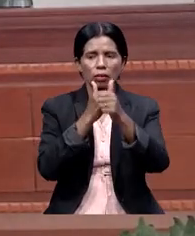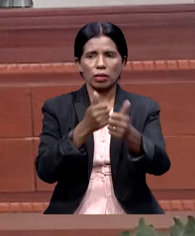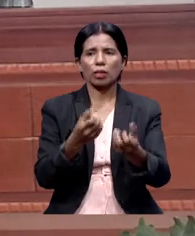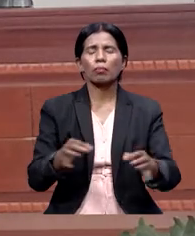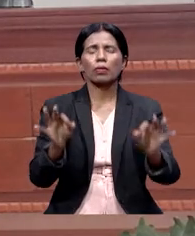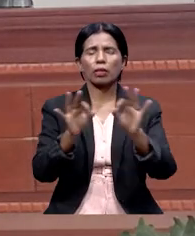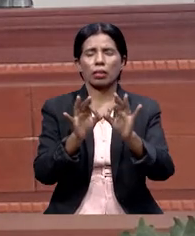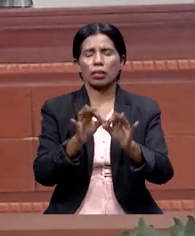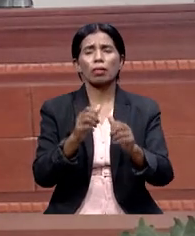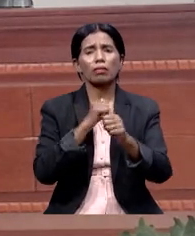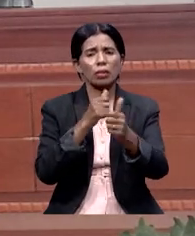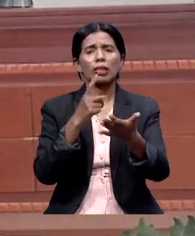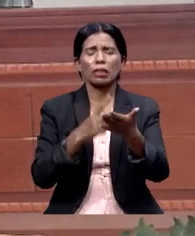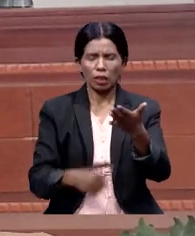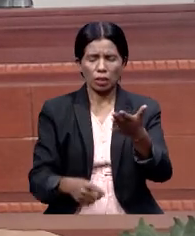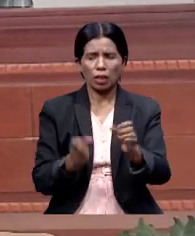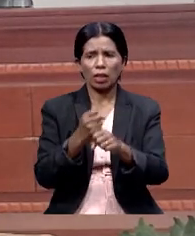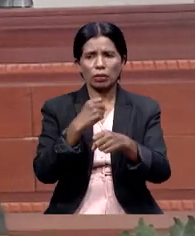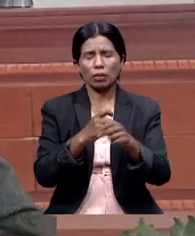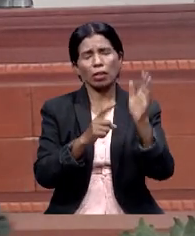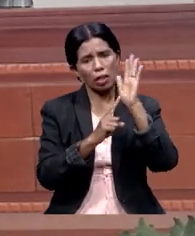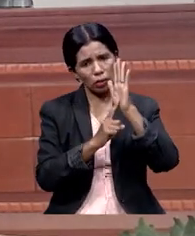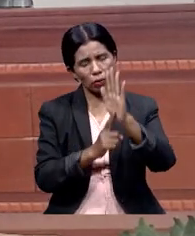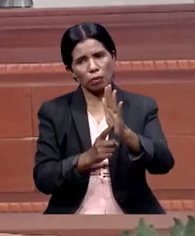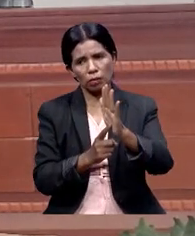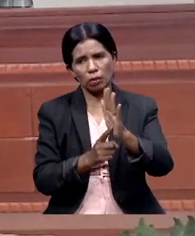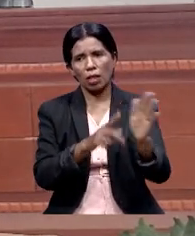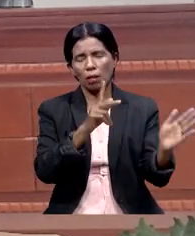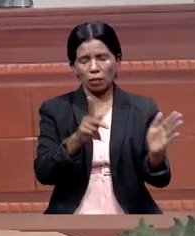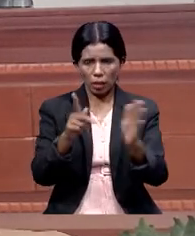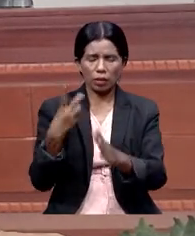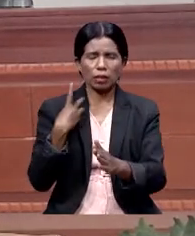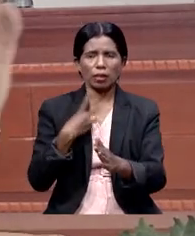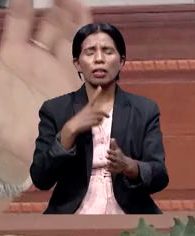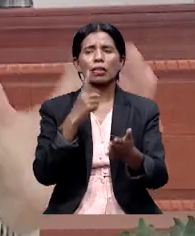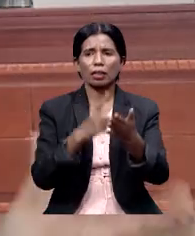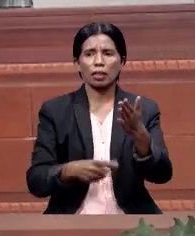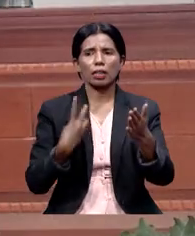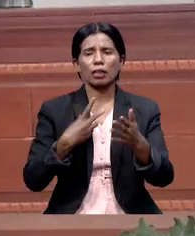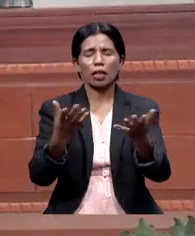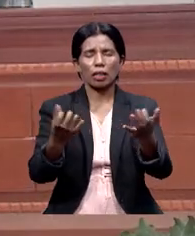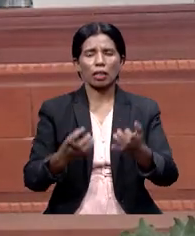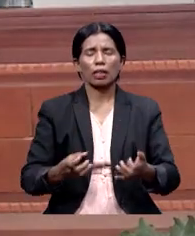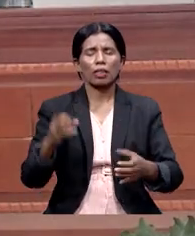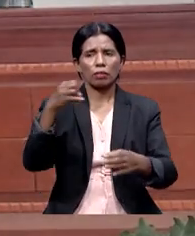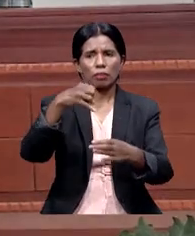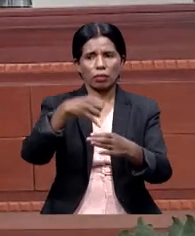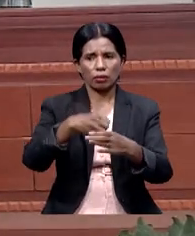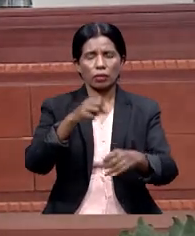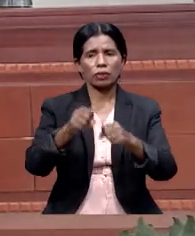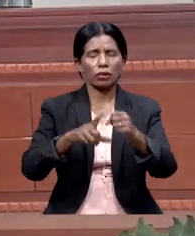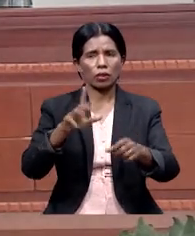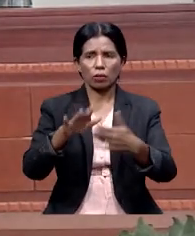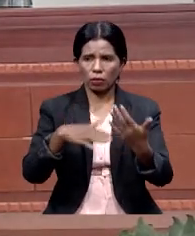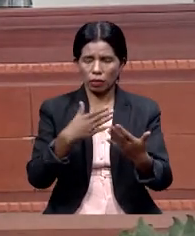nem saída, advocacia nem atuar todo o malo, plano e também saída, e está carga envolvimento camada de sociais todo o